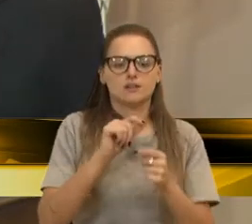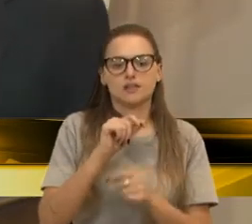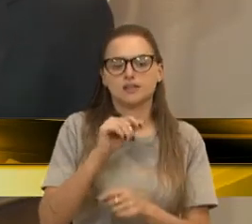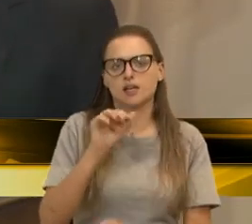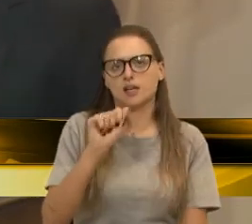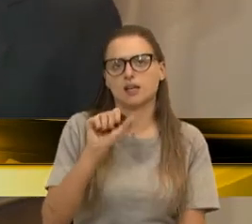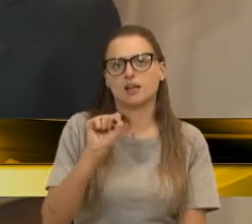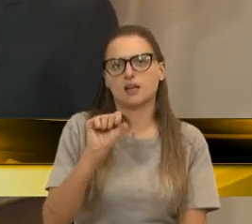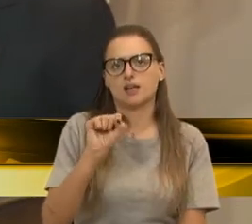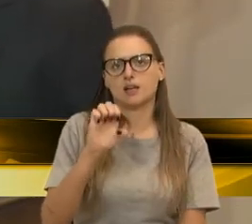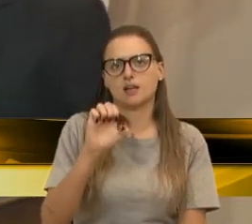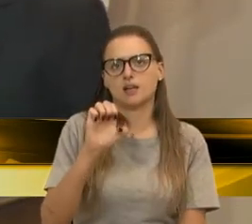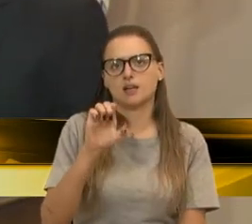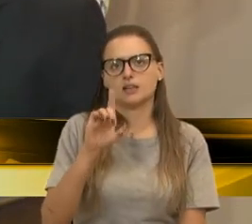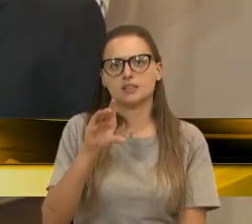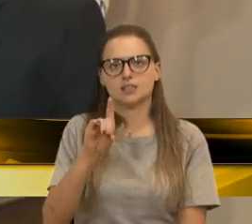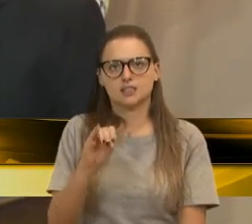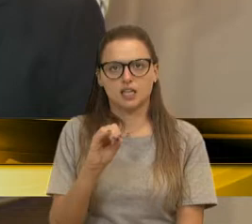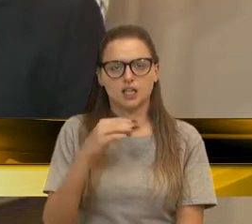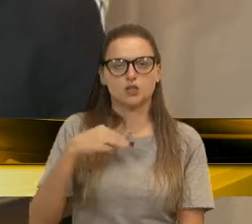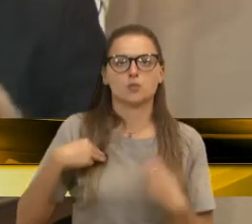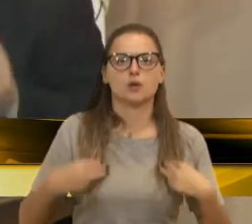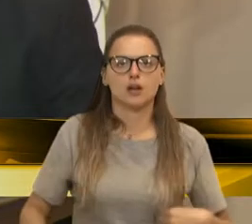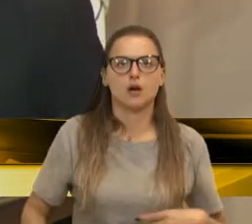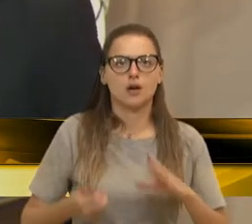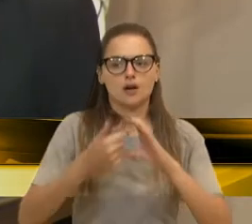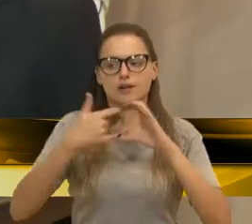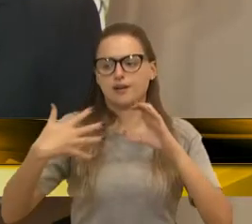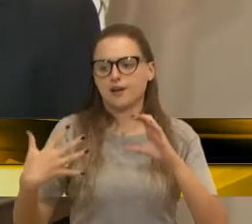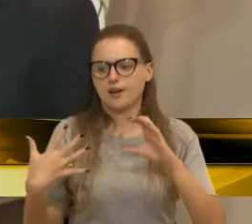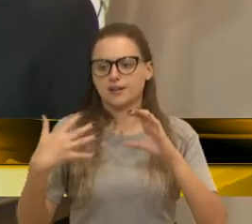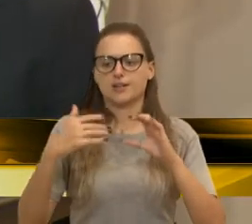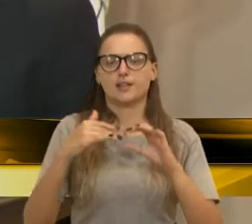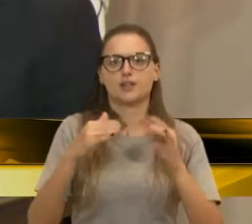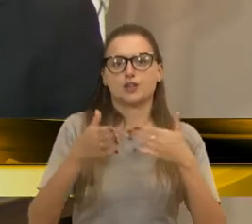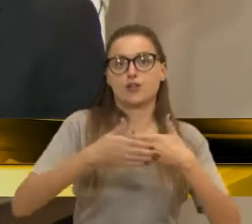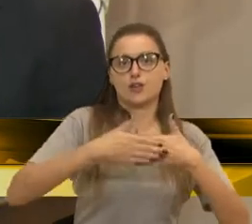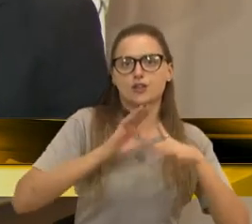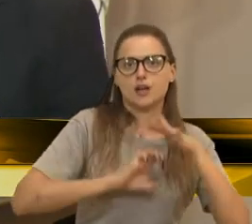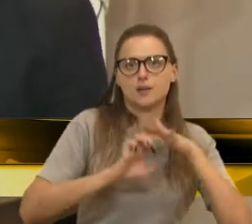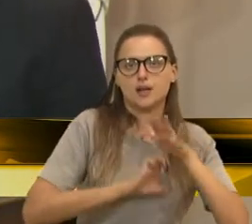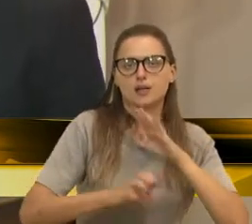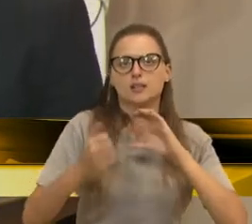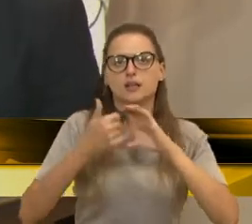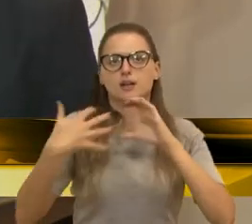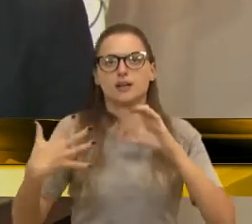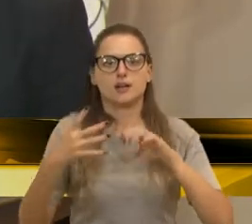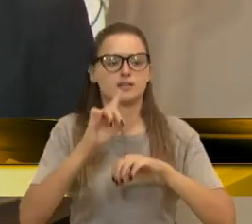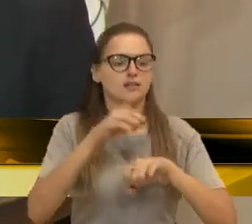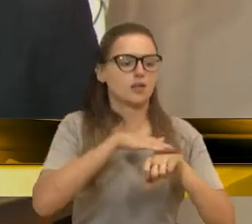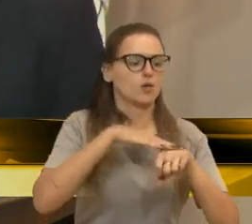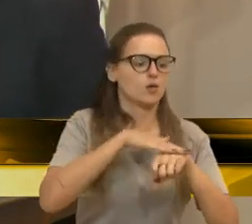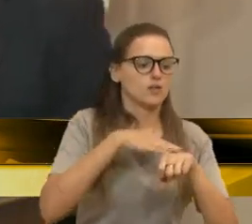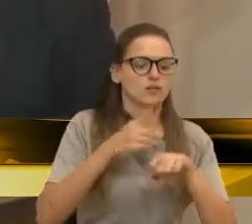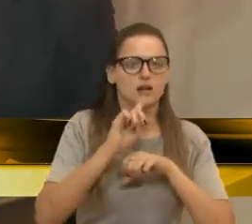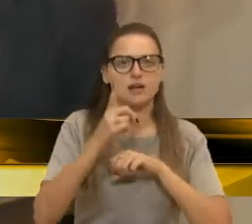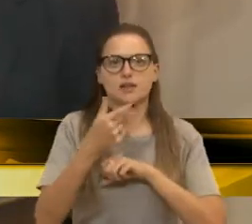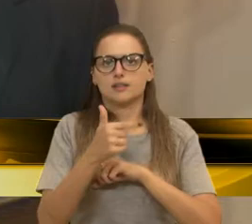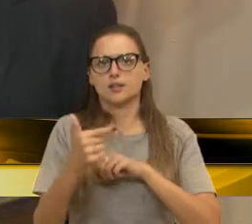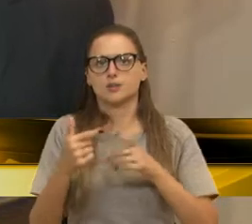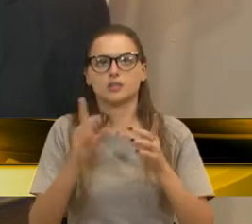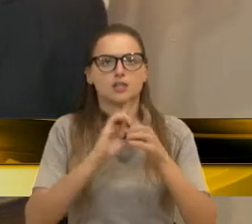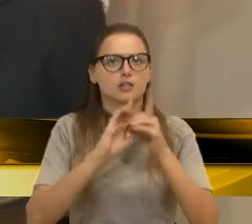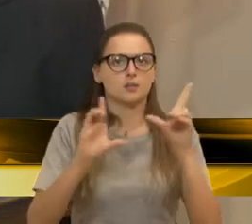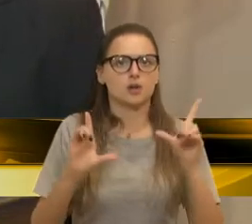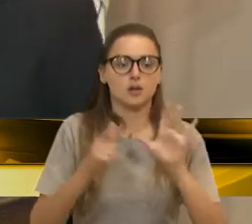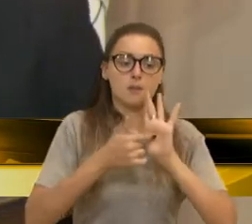Quais são as outras características? Fechar empresas, assediar funcionários, não dialogar e não ser democrático.